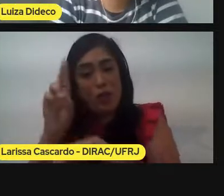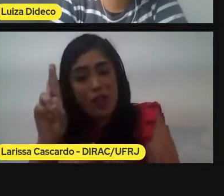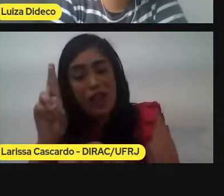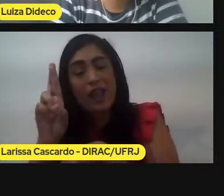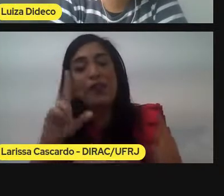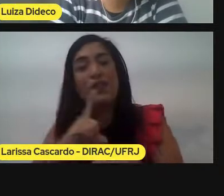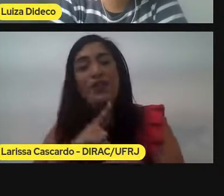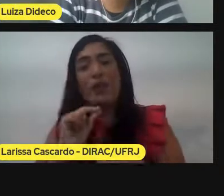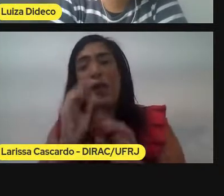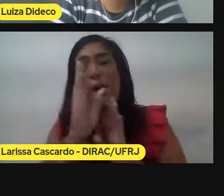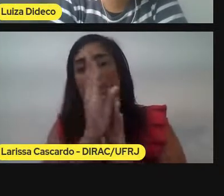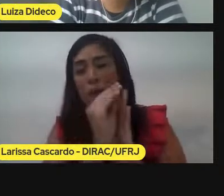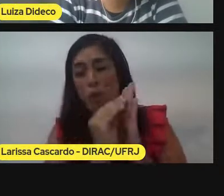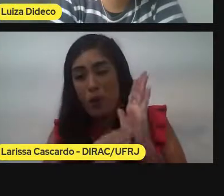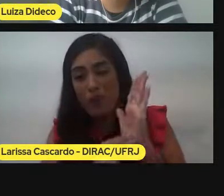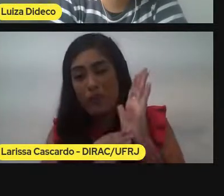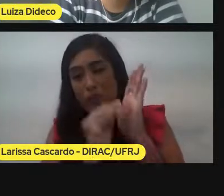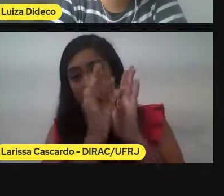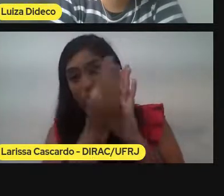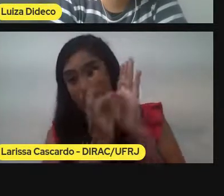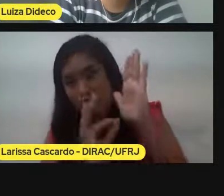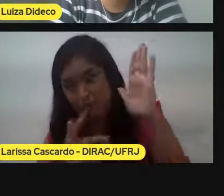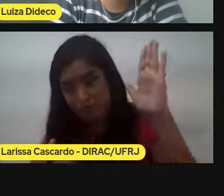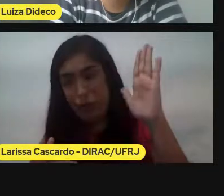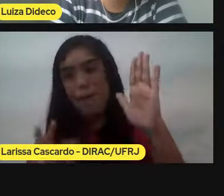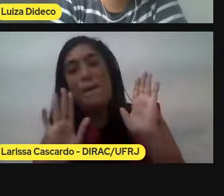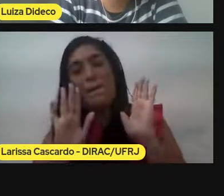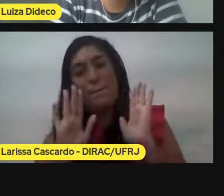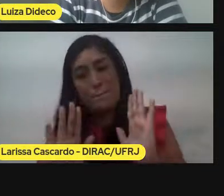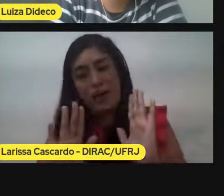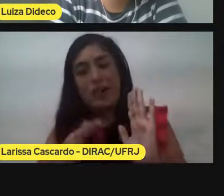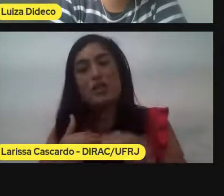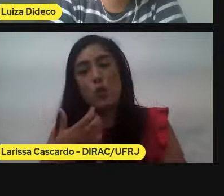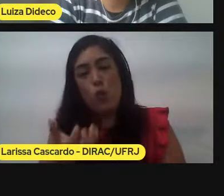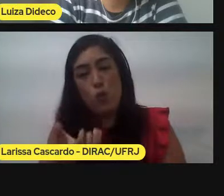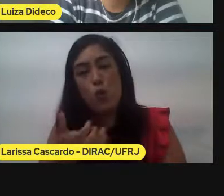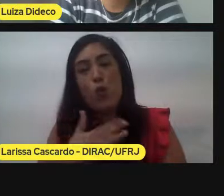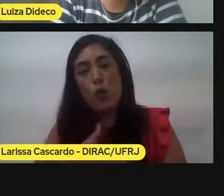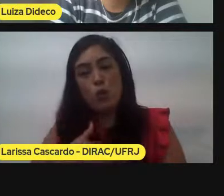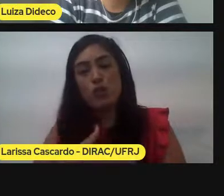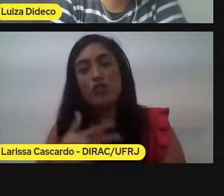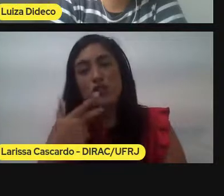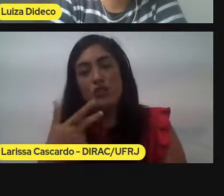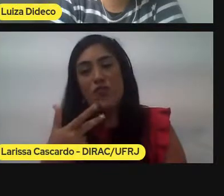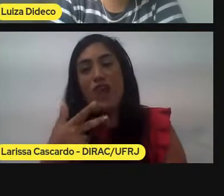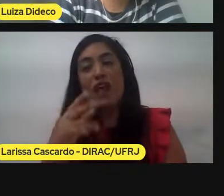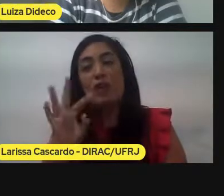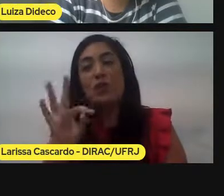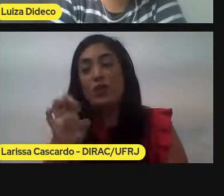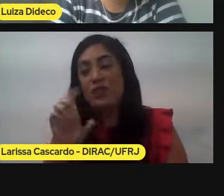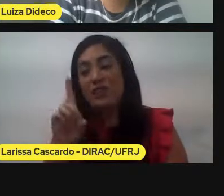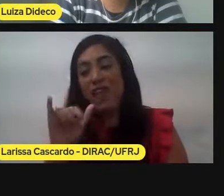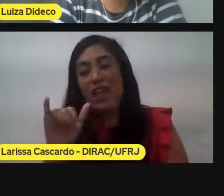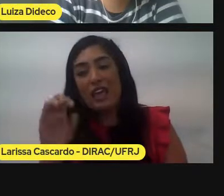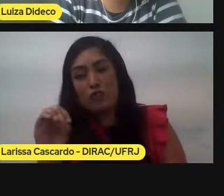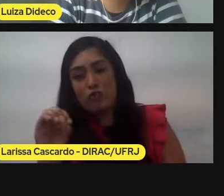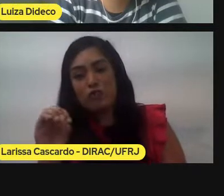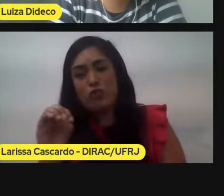extensa. Mas eu gostaria de falar algumas coisas sobre o tédio no livro do Desassossego, levantar essas questões. Primeiro, o que é o